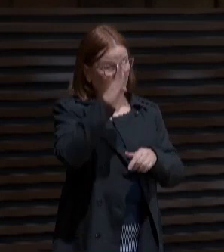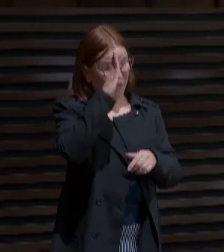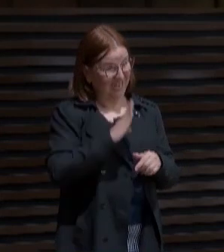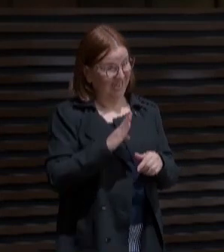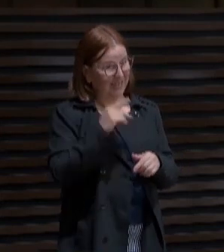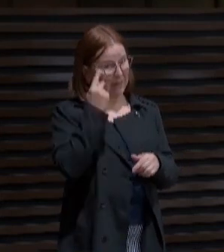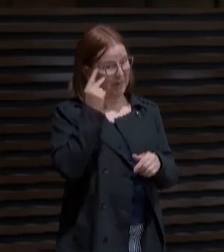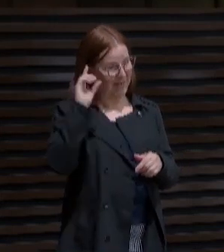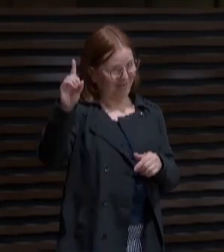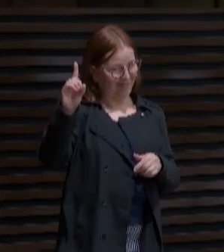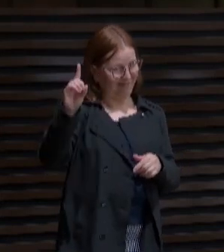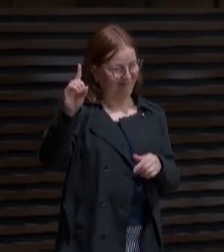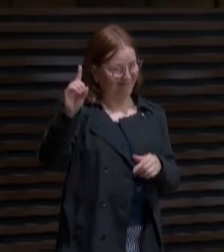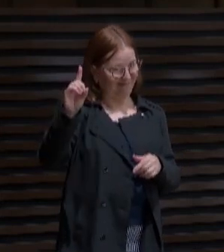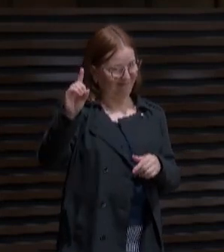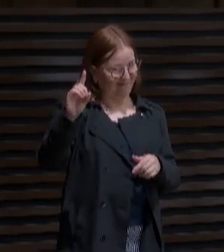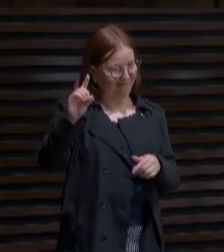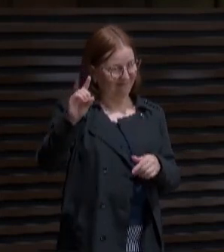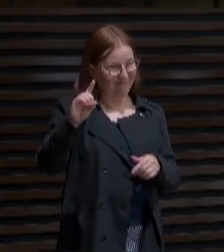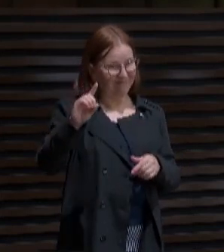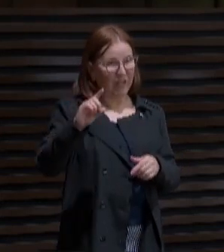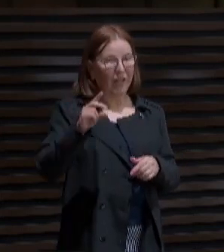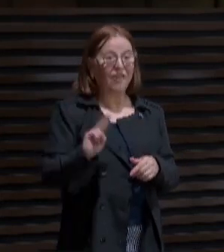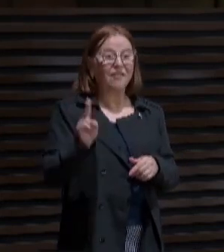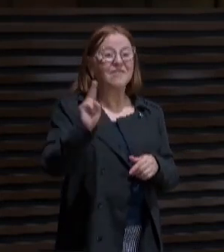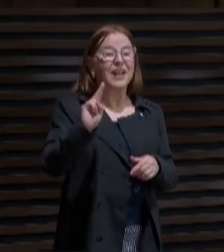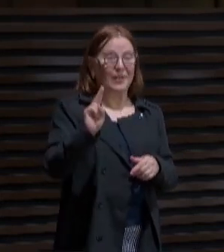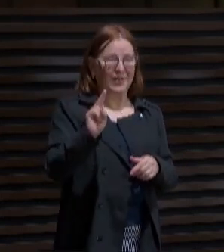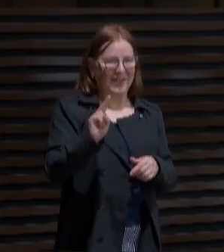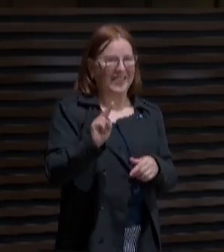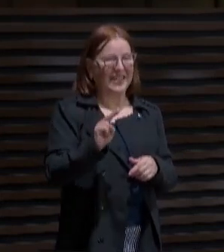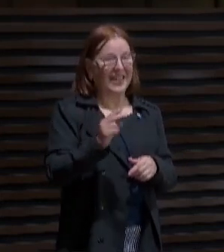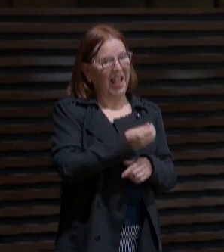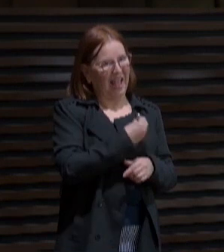custou a vida do Filho dele. Custou o sangue derramado.